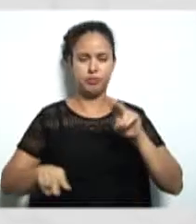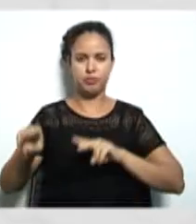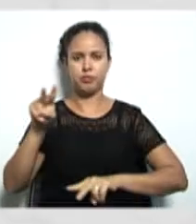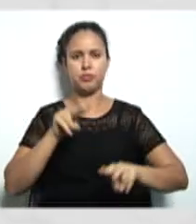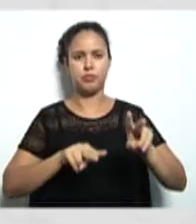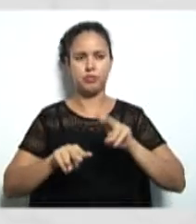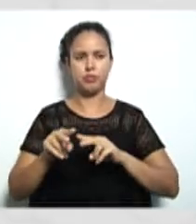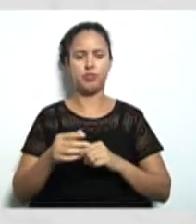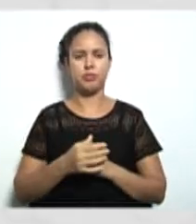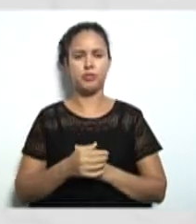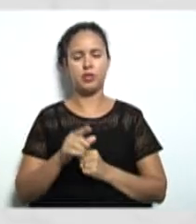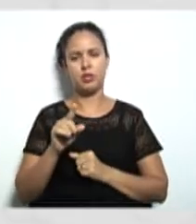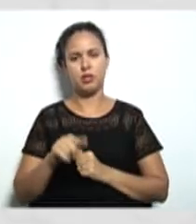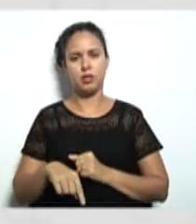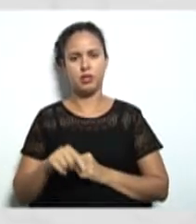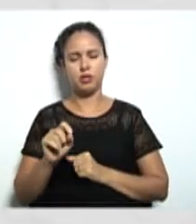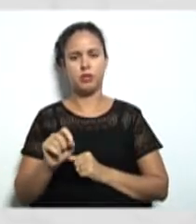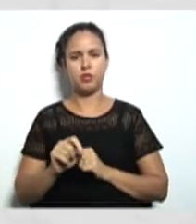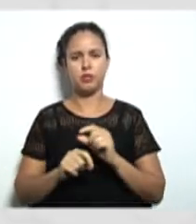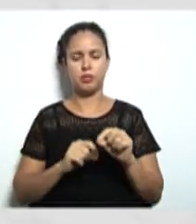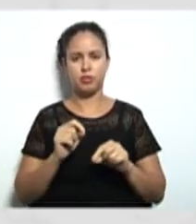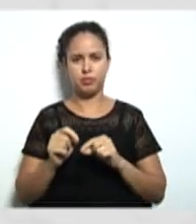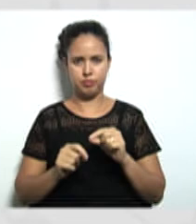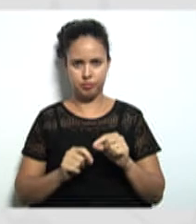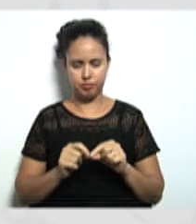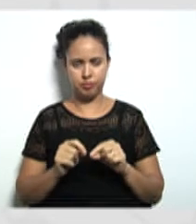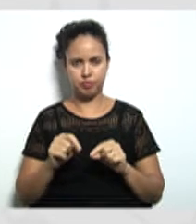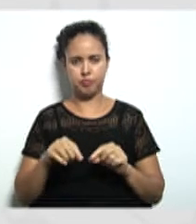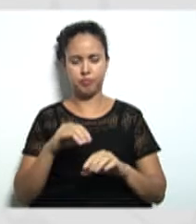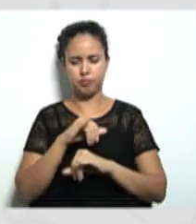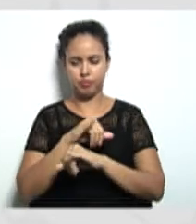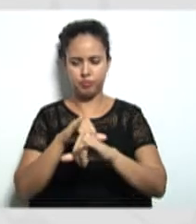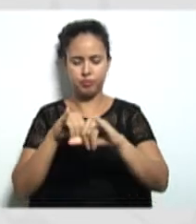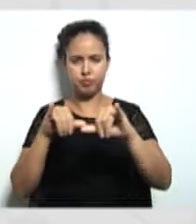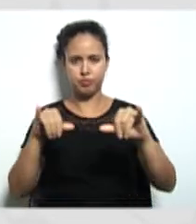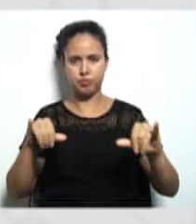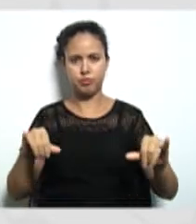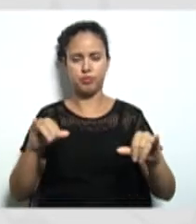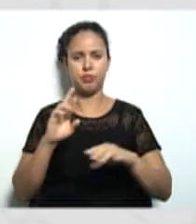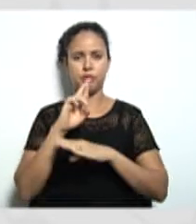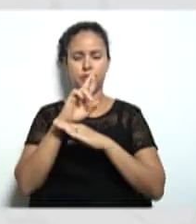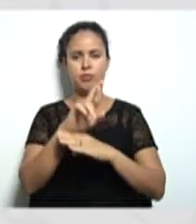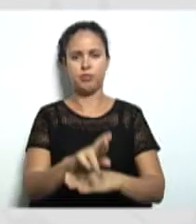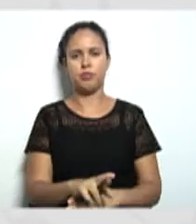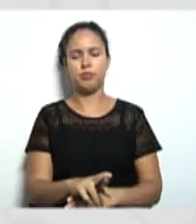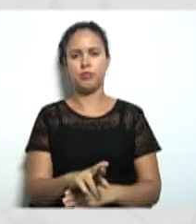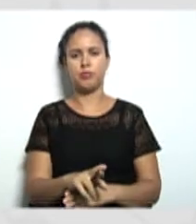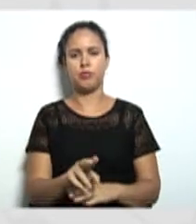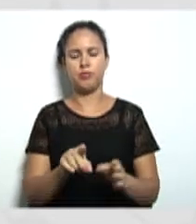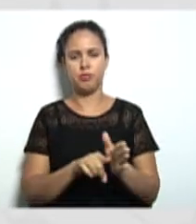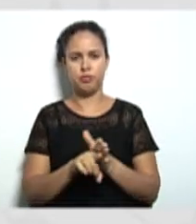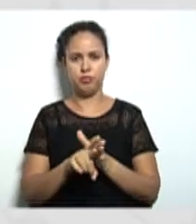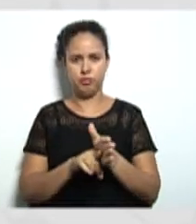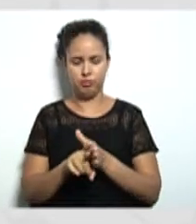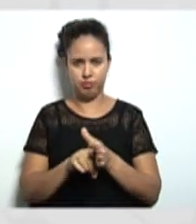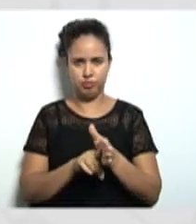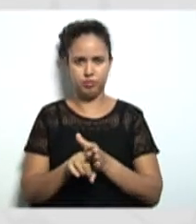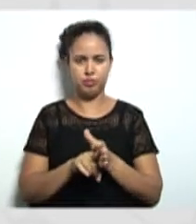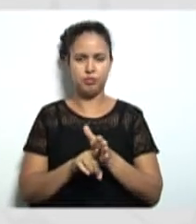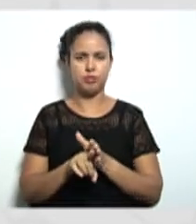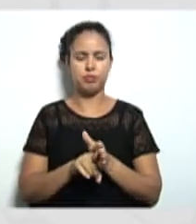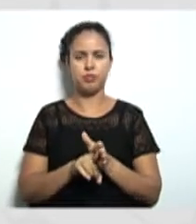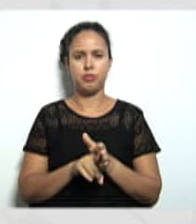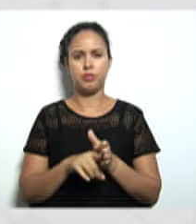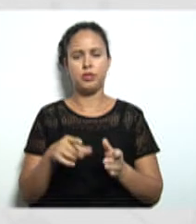é o quê? É uma forma de divulgar resultados de pesquisa.